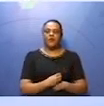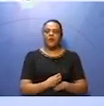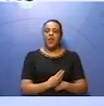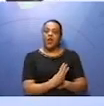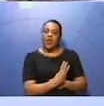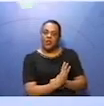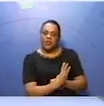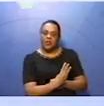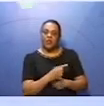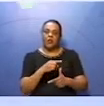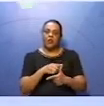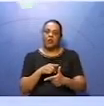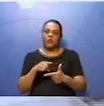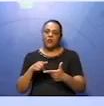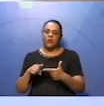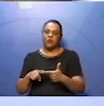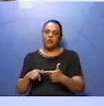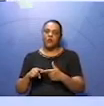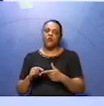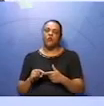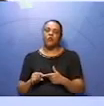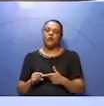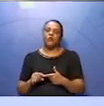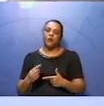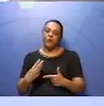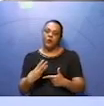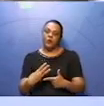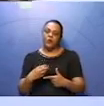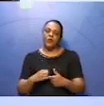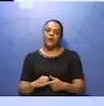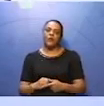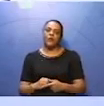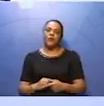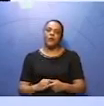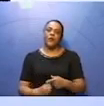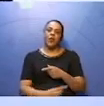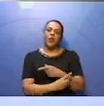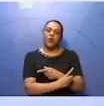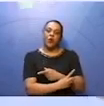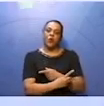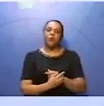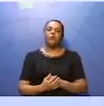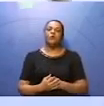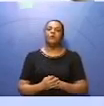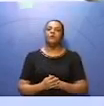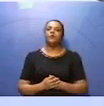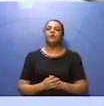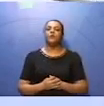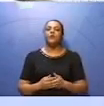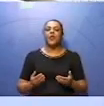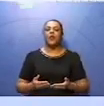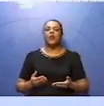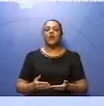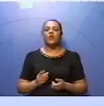restou o 3 para escolher. 3 dividido por 3 dá 1. Agora chegou no